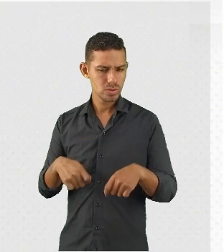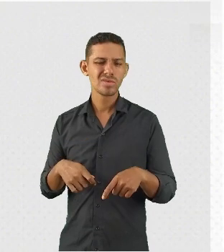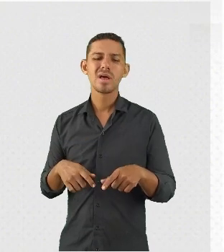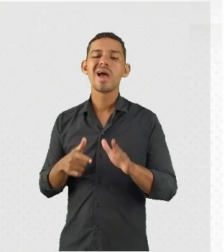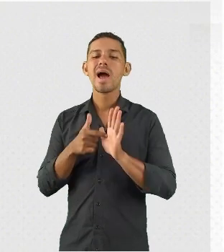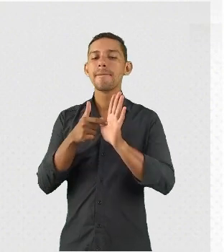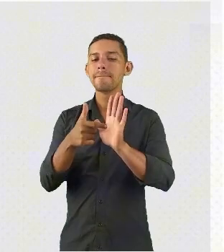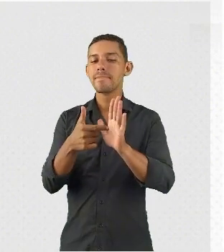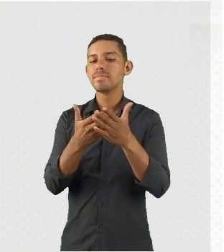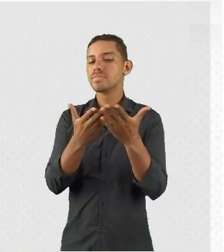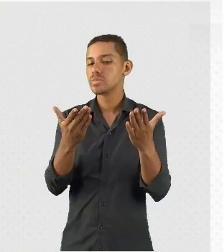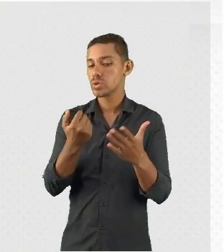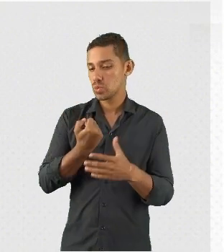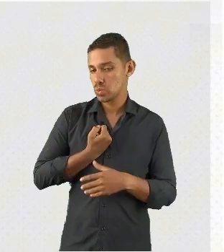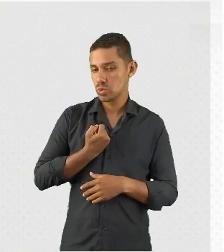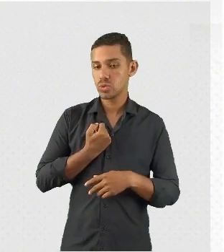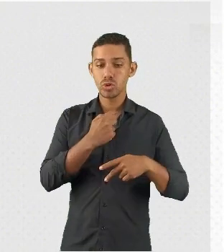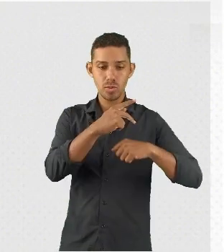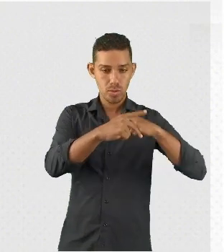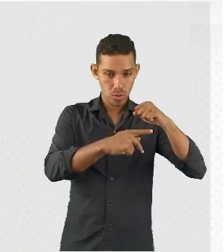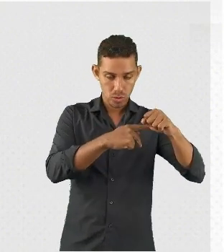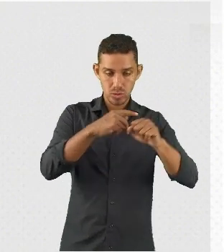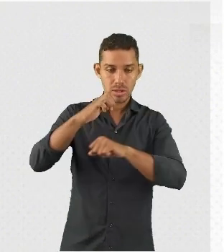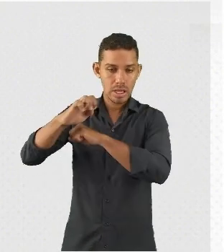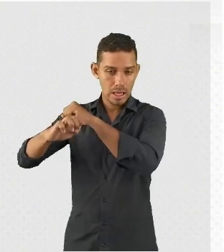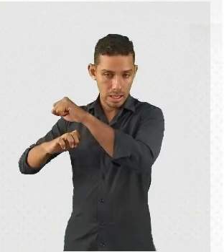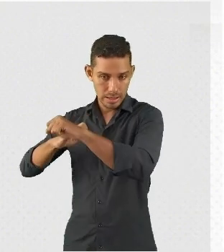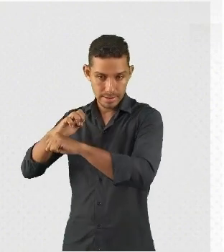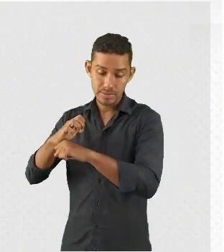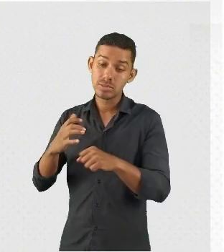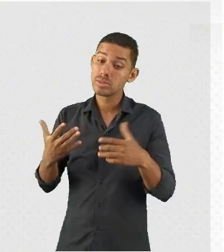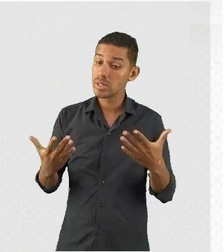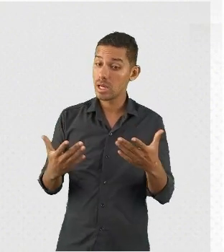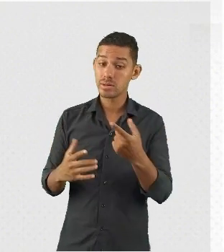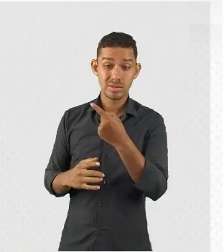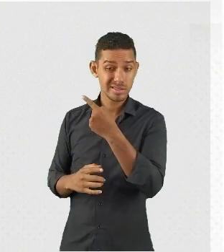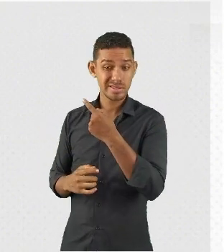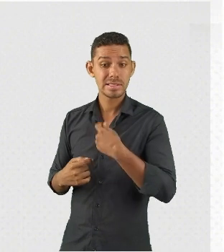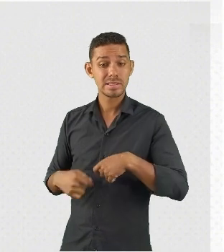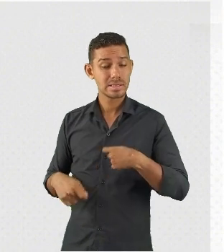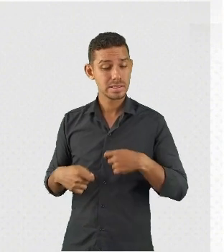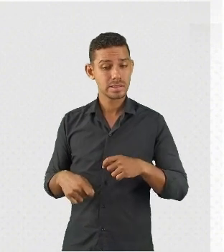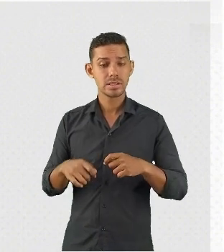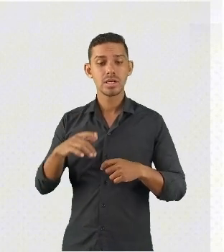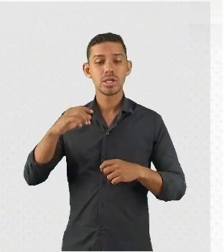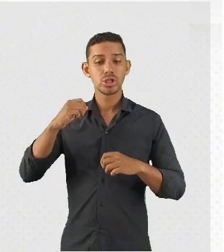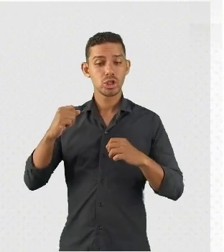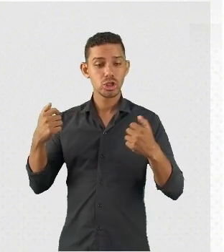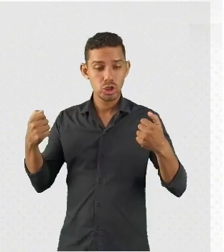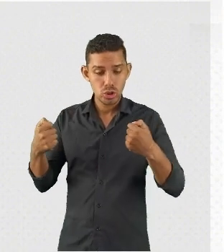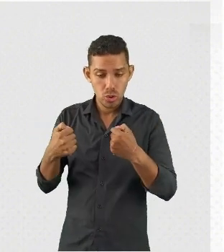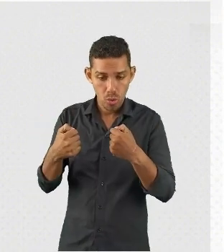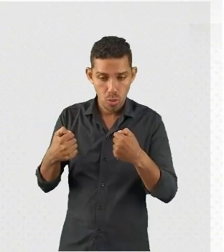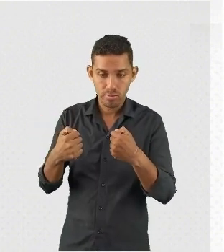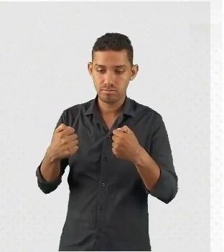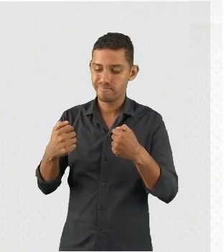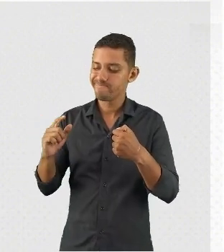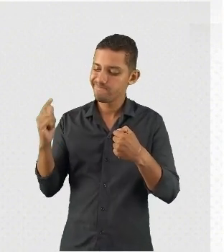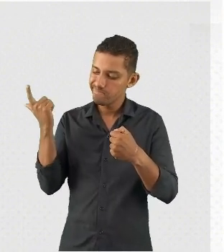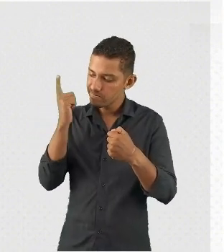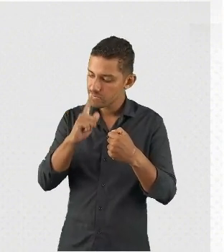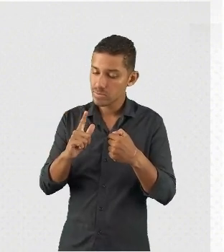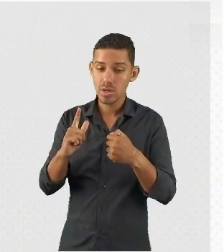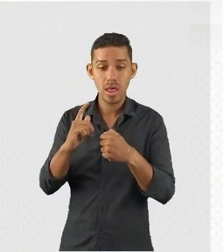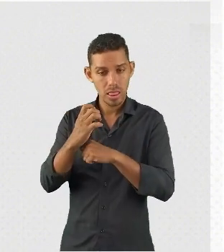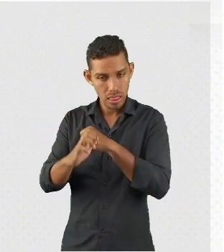prótons e elétrons. Desta forma, para que esse corpo torne-se eletrizado, é necessária